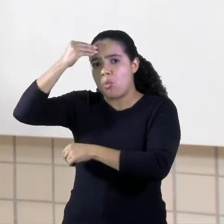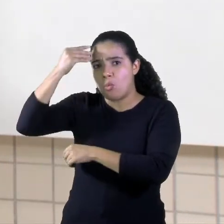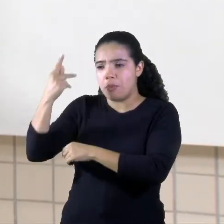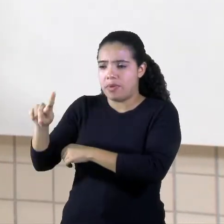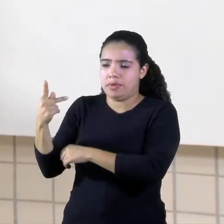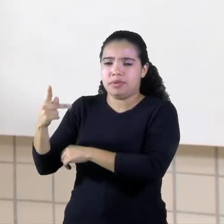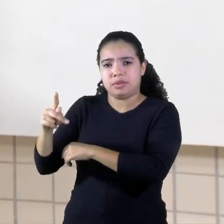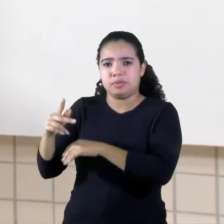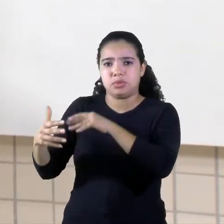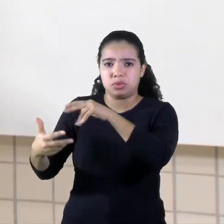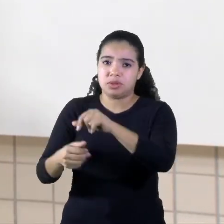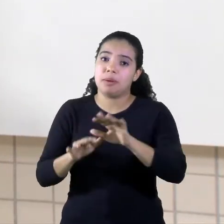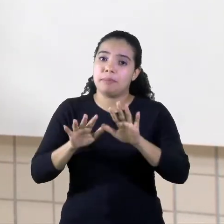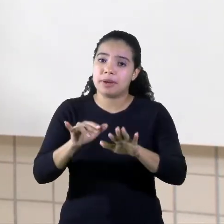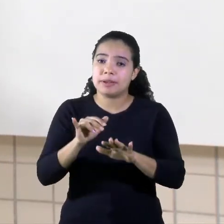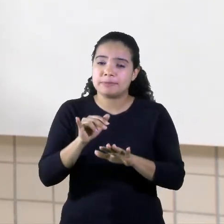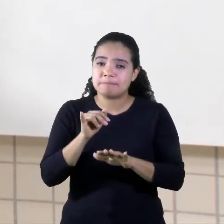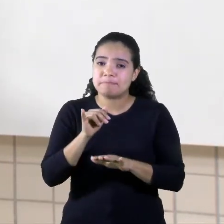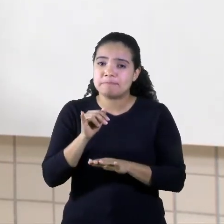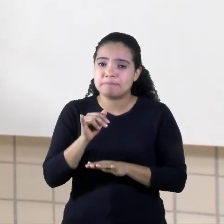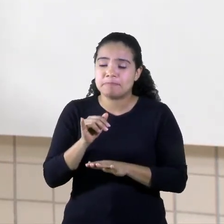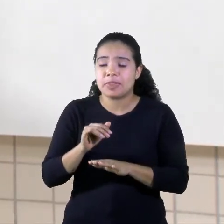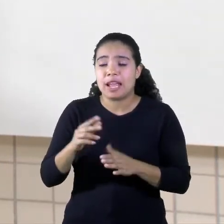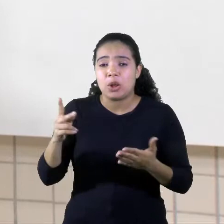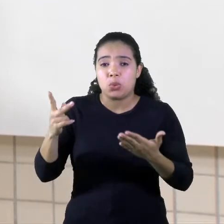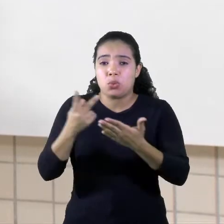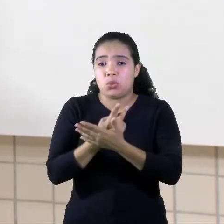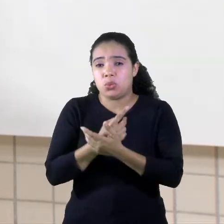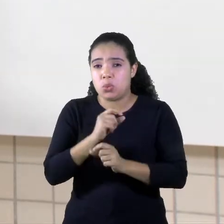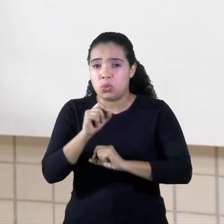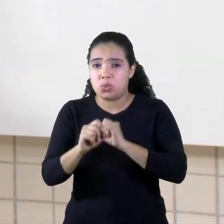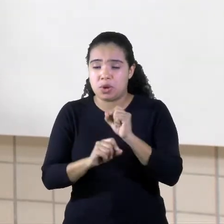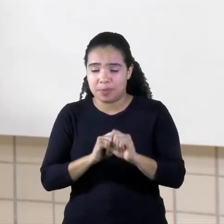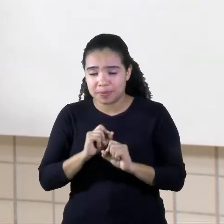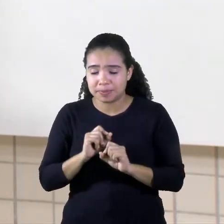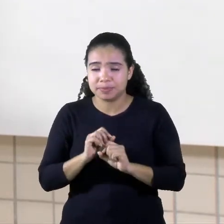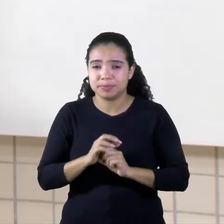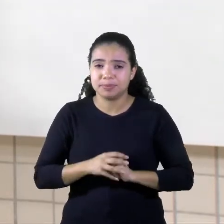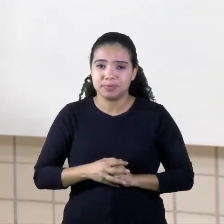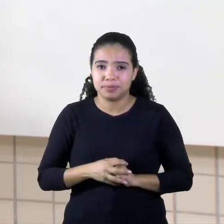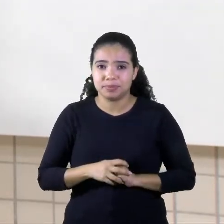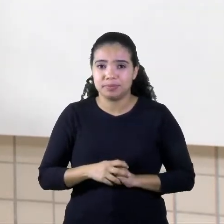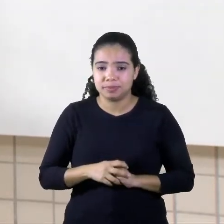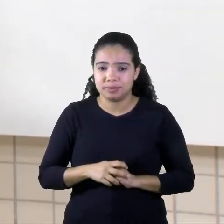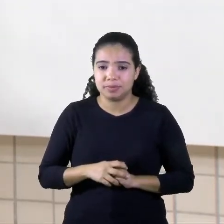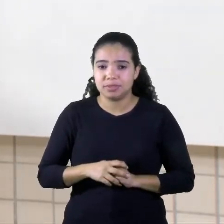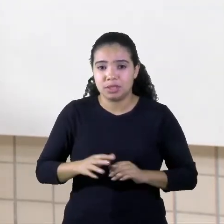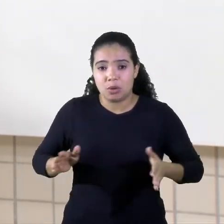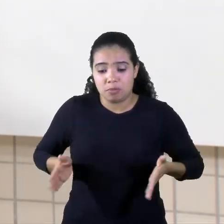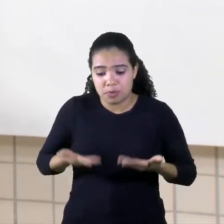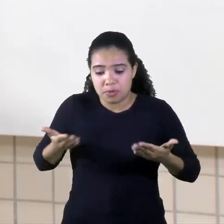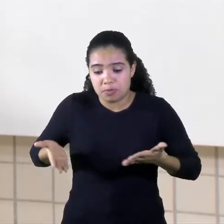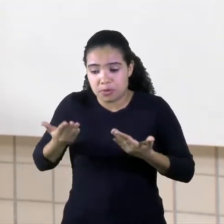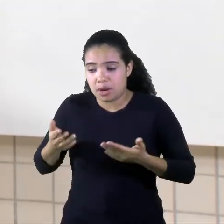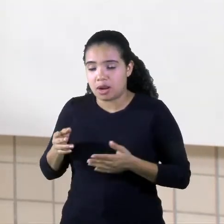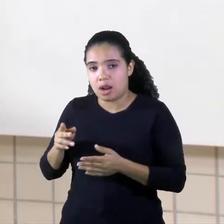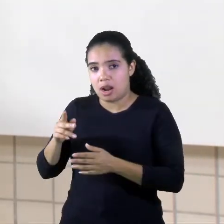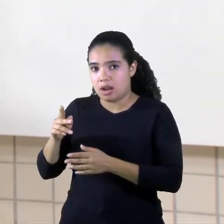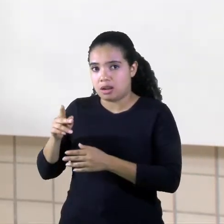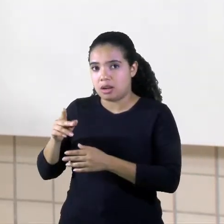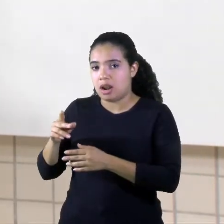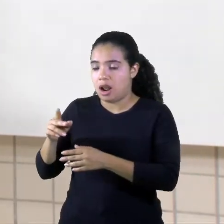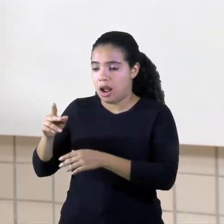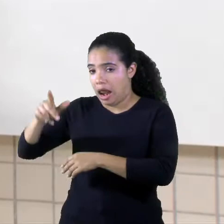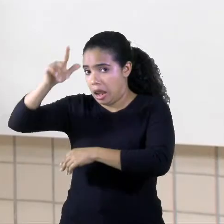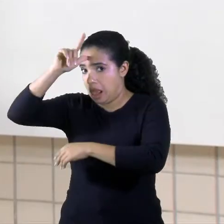Isso, infelizmente, acabou servindo de combustível para que o povo germânico, o povo